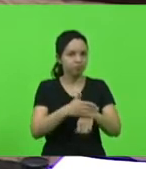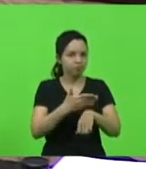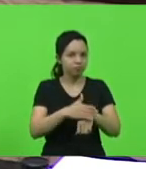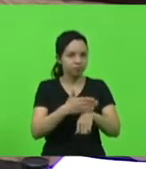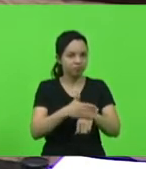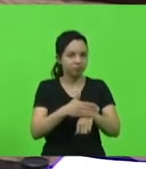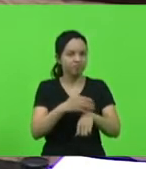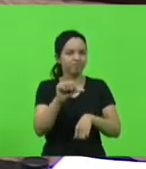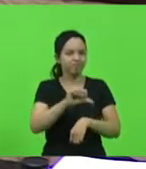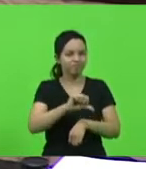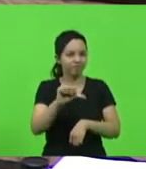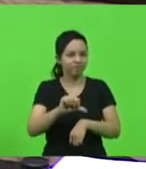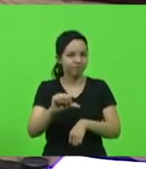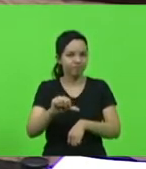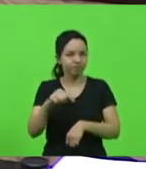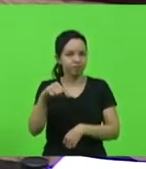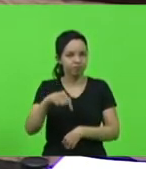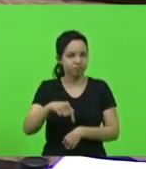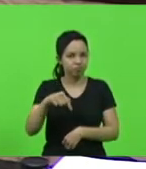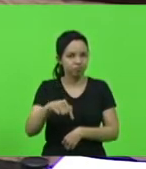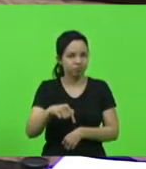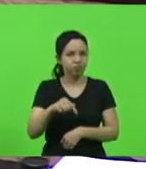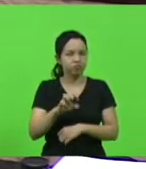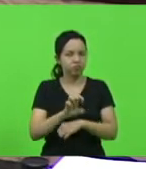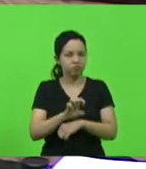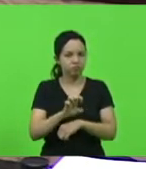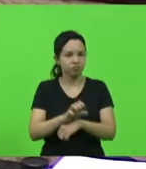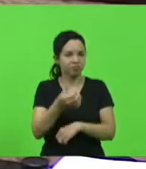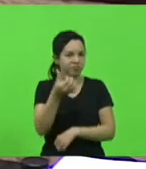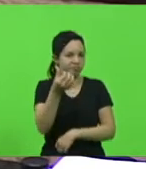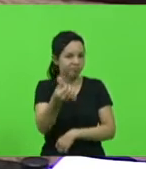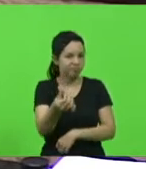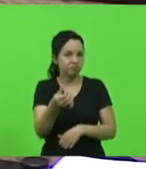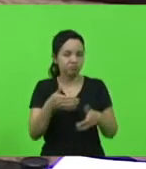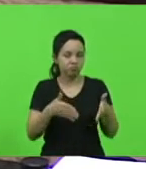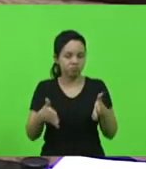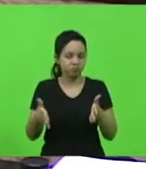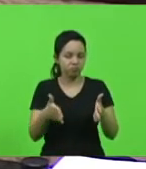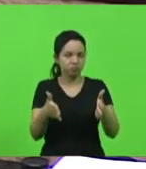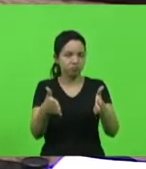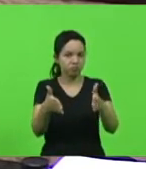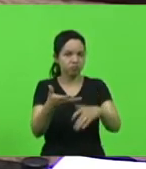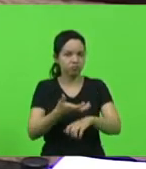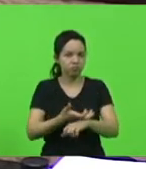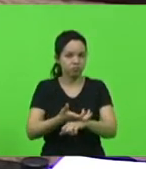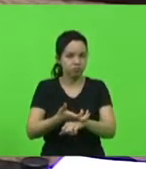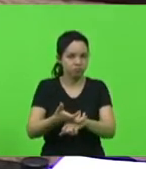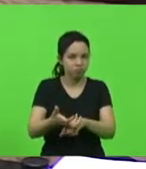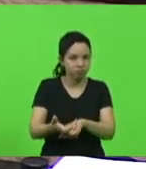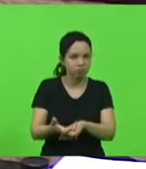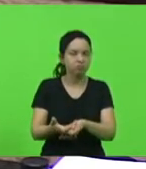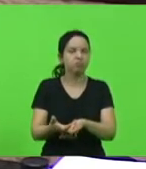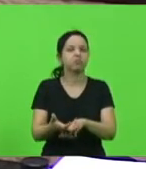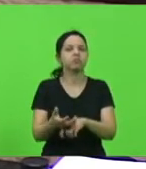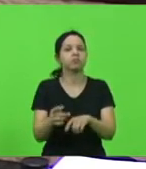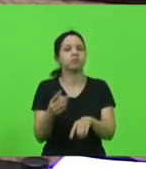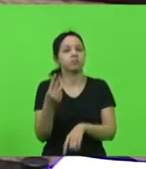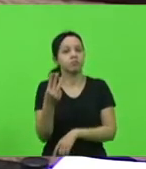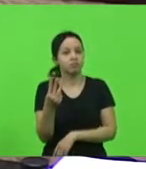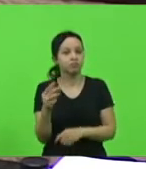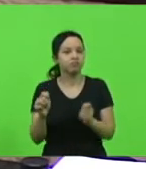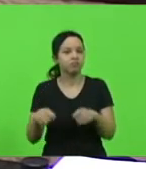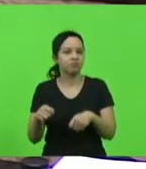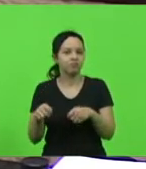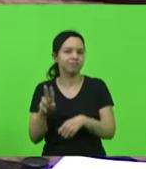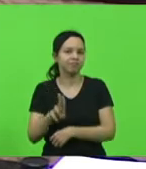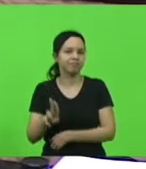6 pistas de atletismo sintéticas e apenas 3 estão em condições de uso. Eu acredito que o esporte ele pode mudar a vida de